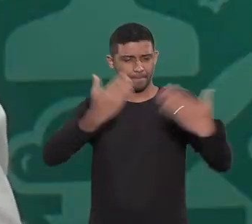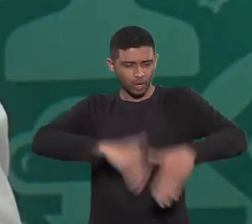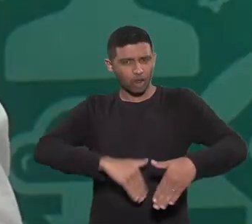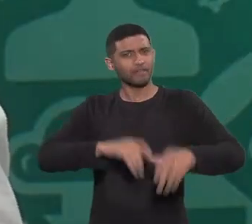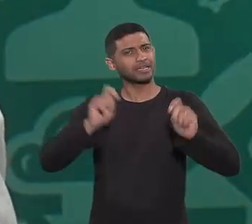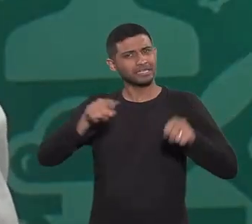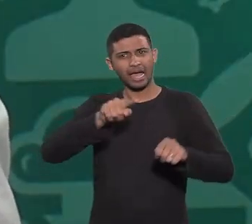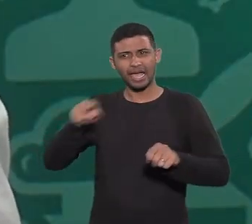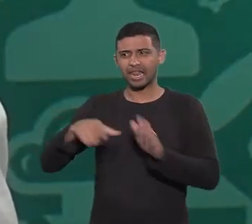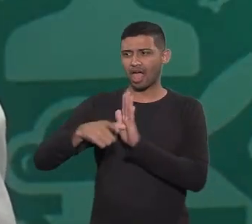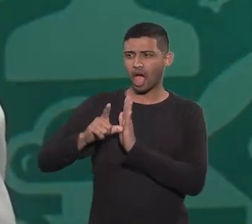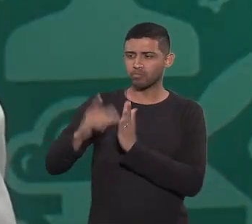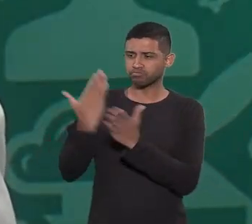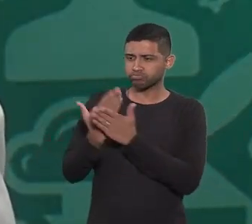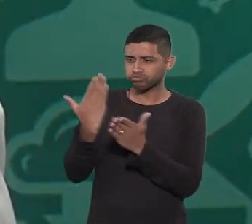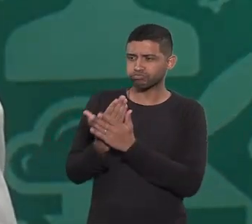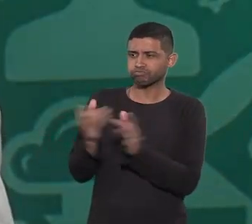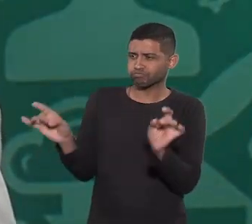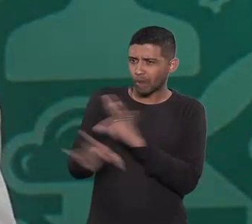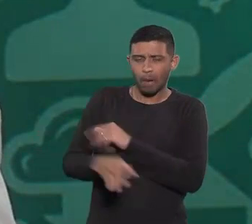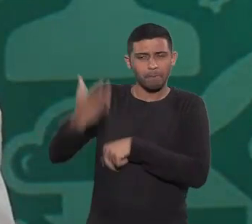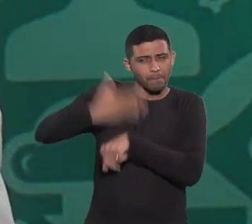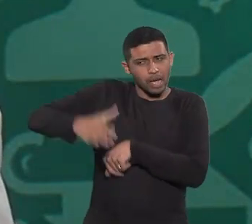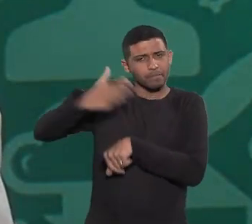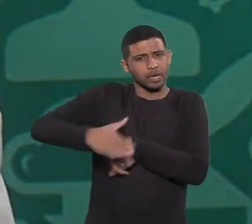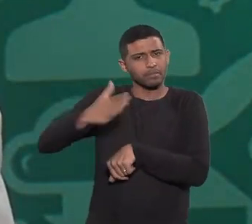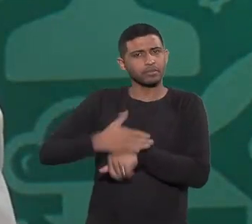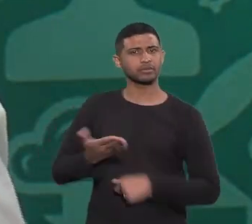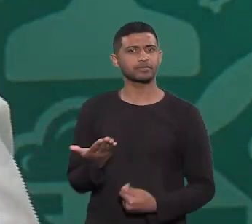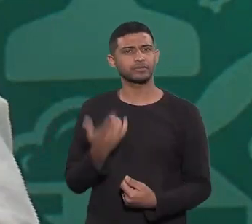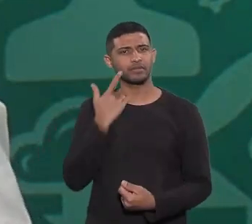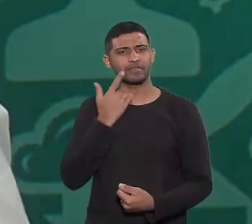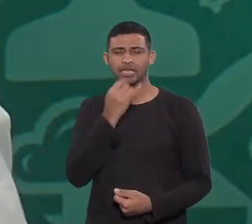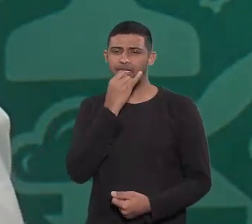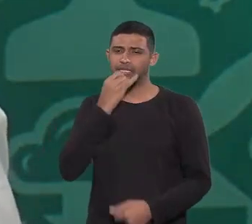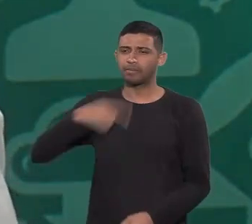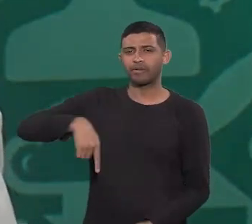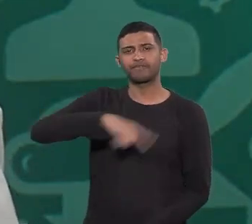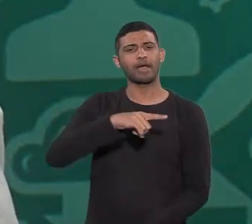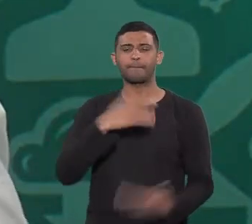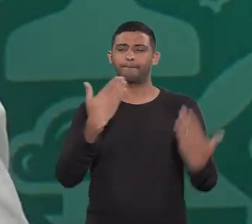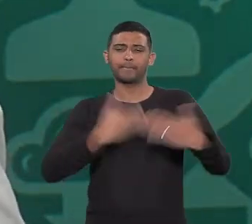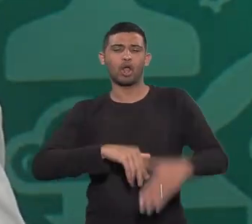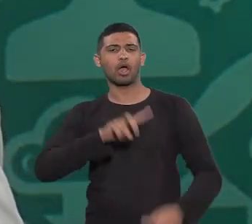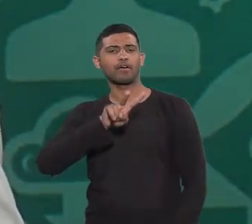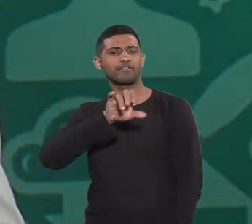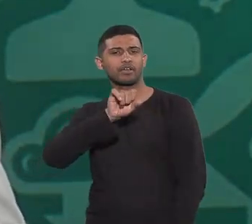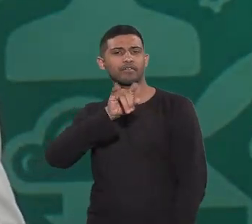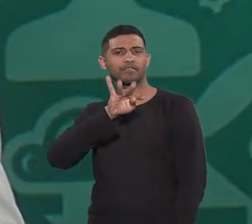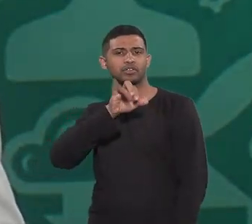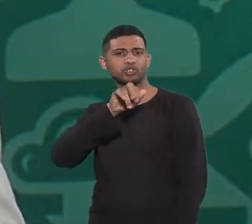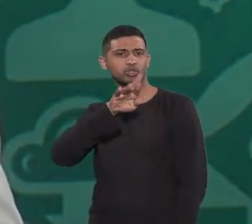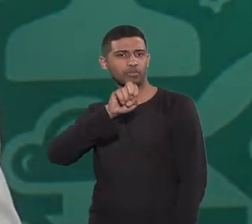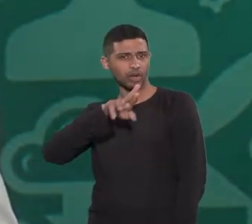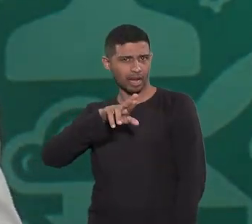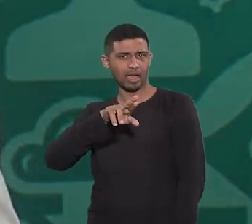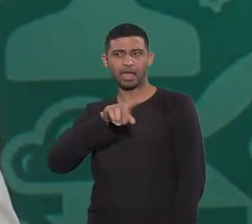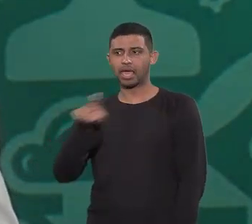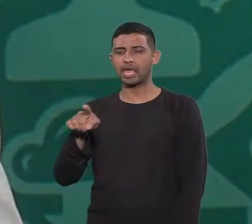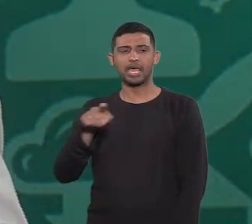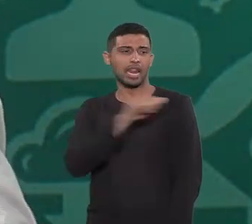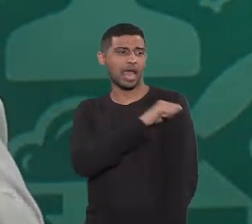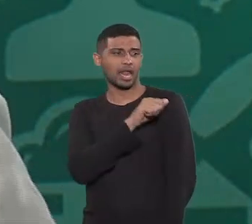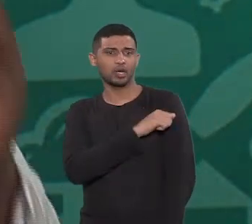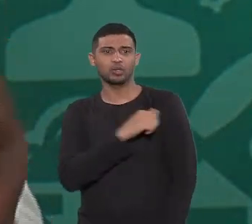tem resistência e preparo para aquilo. Não é por acaso que você vai num dia de um vestibular, enquanto o aluno de escola pública